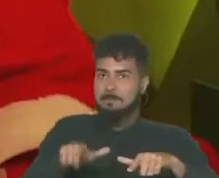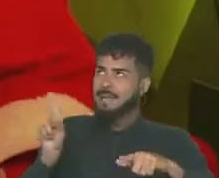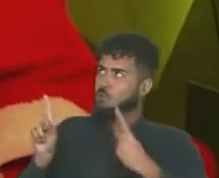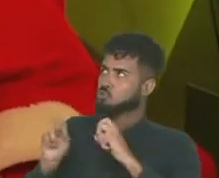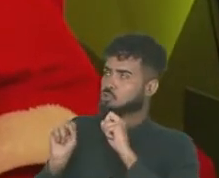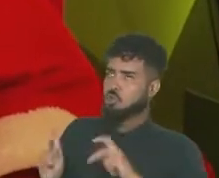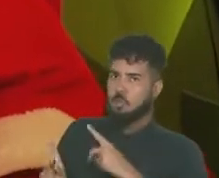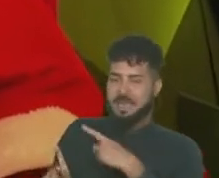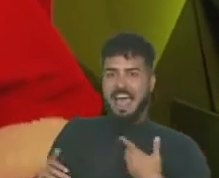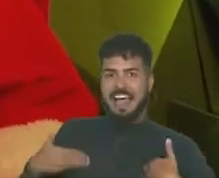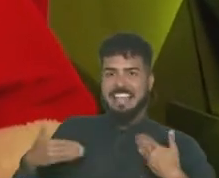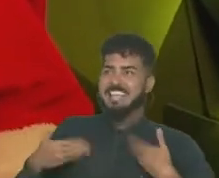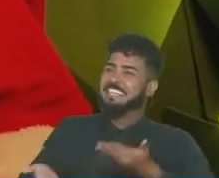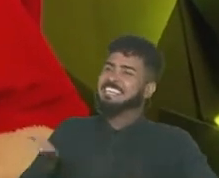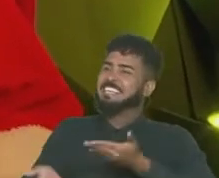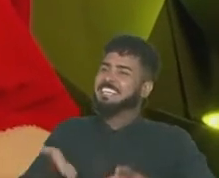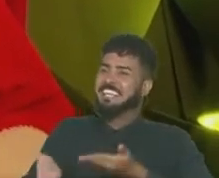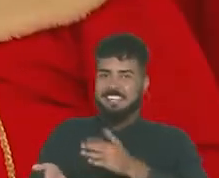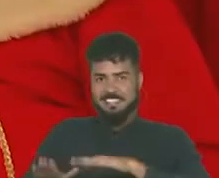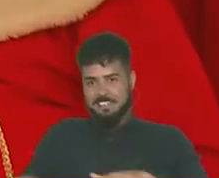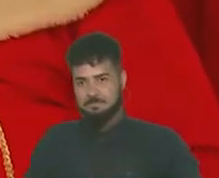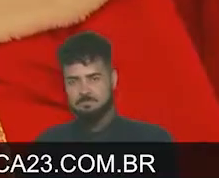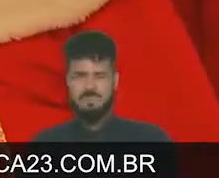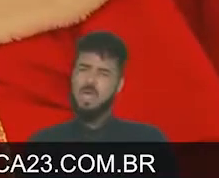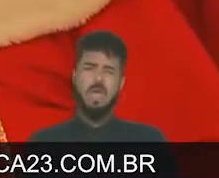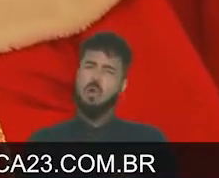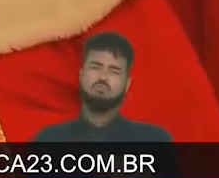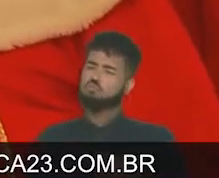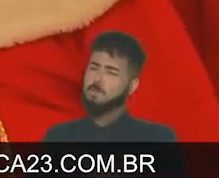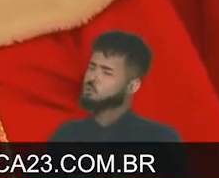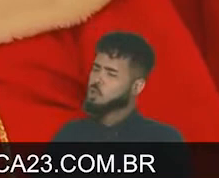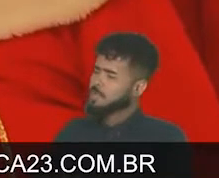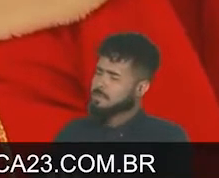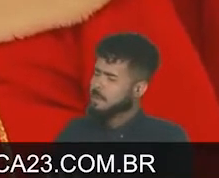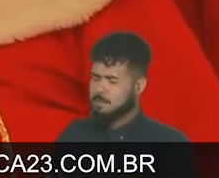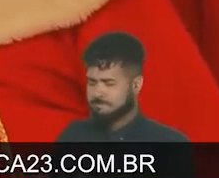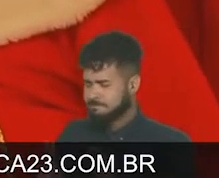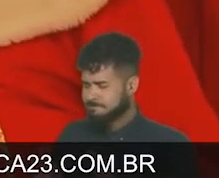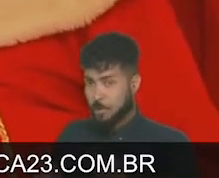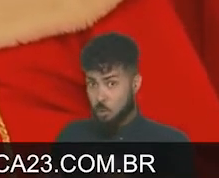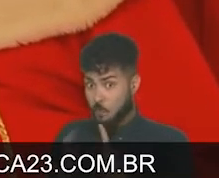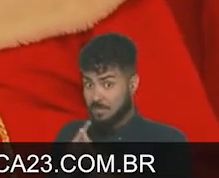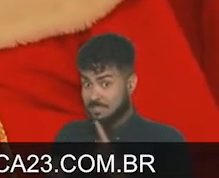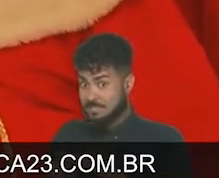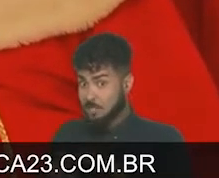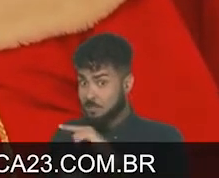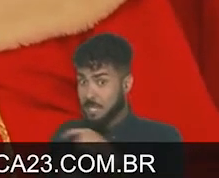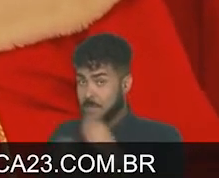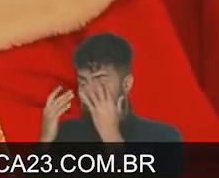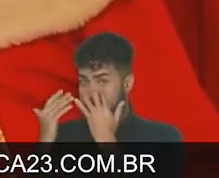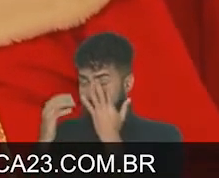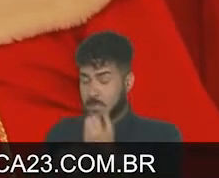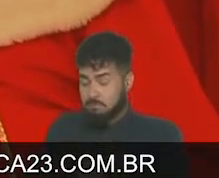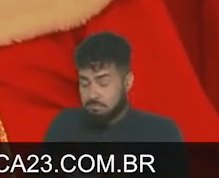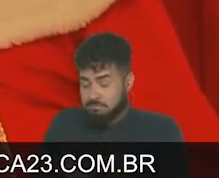shopping, alegrando a criançada. É muito emocionante, é muito emocionante. Eu estou falando com você agora aqui e eu estou todo